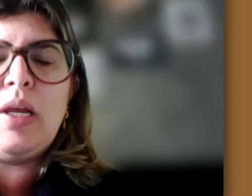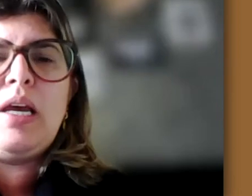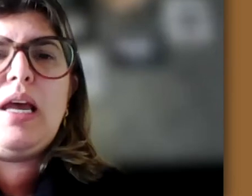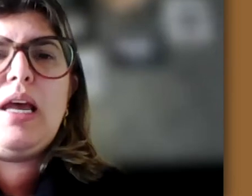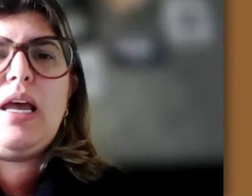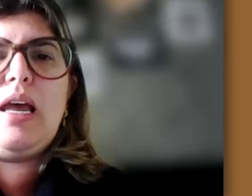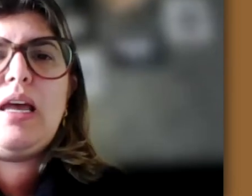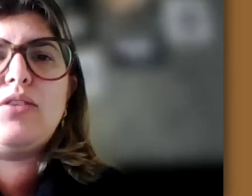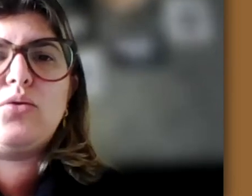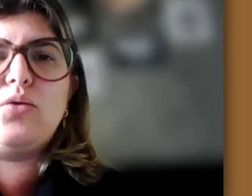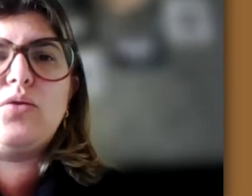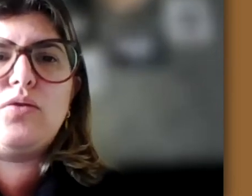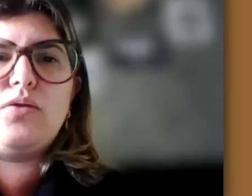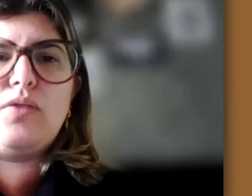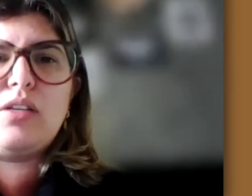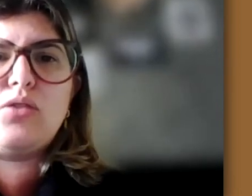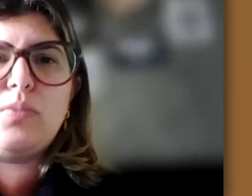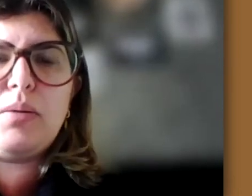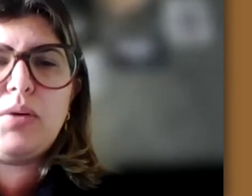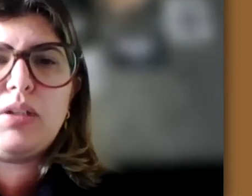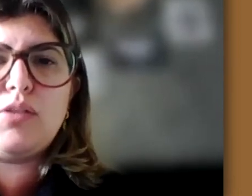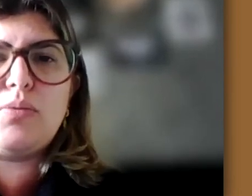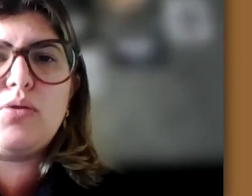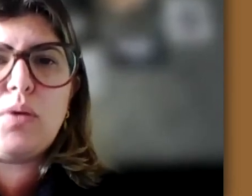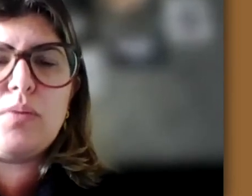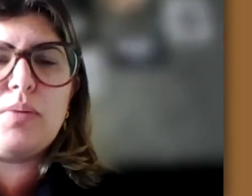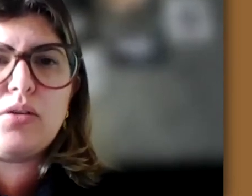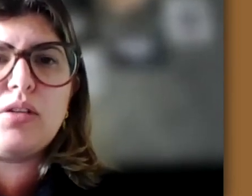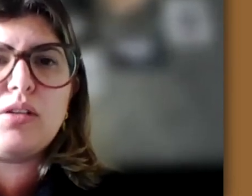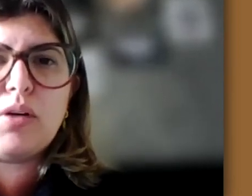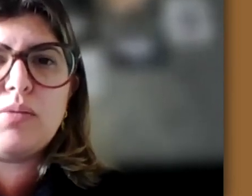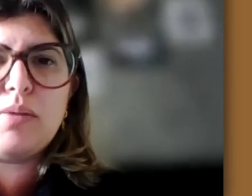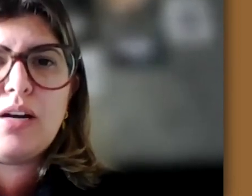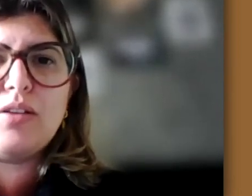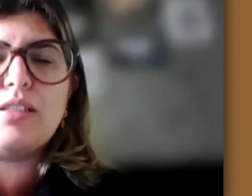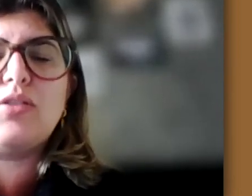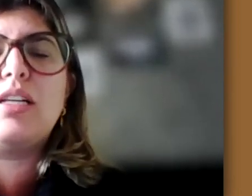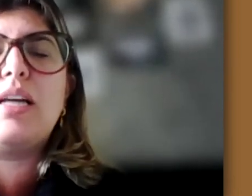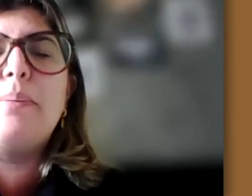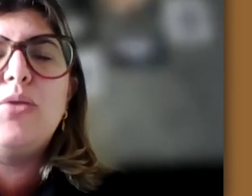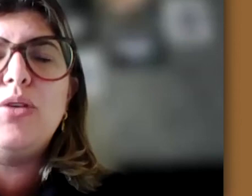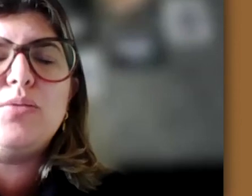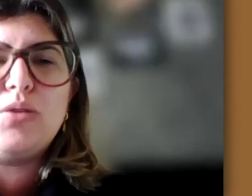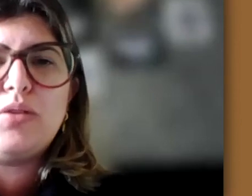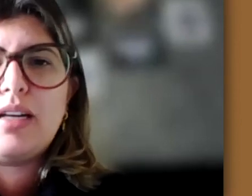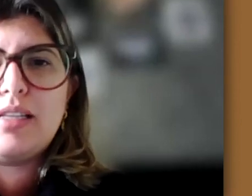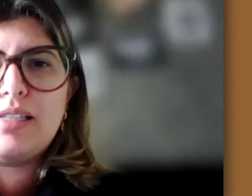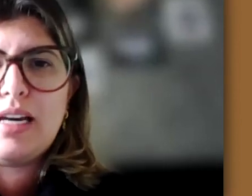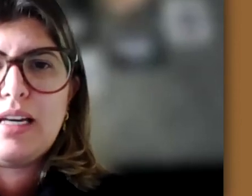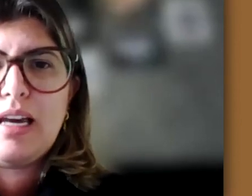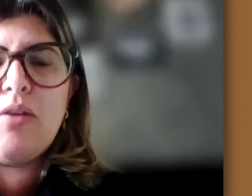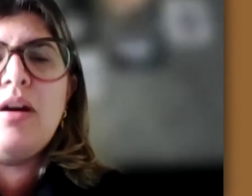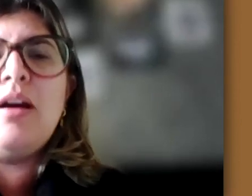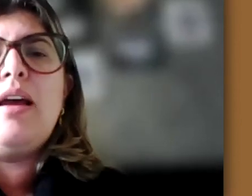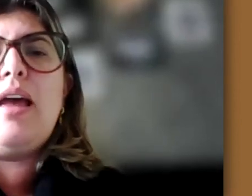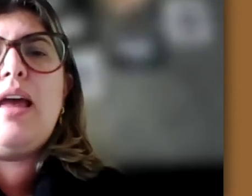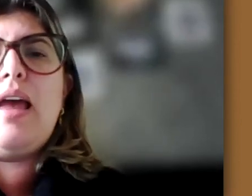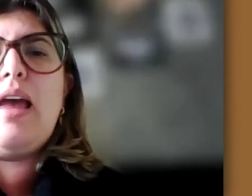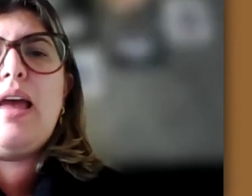mencionou. Isso tudo vai ser super importante para as nossas próximas aulas. Então, eu queria muito, muito agradecer a